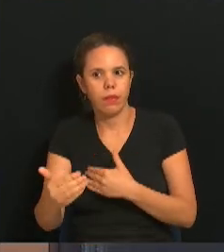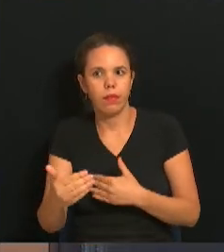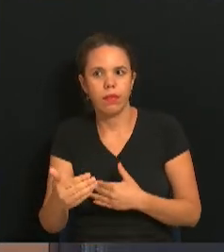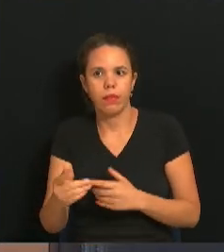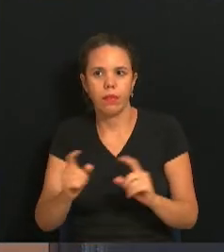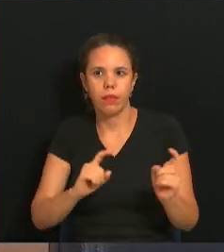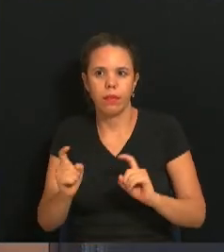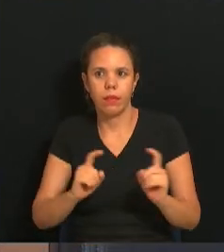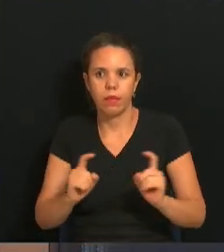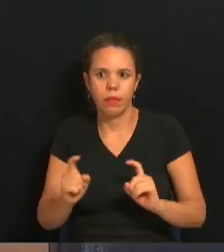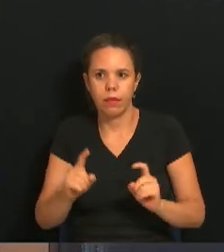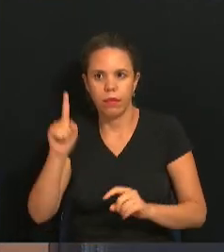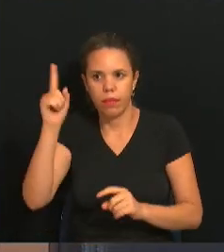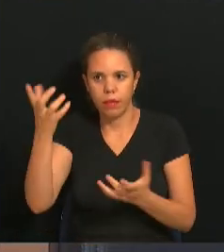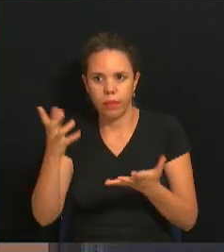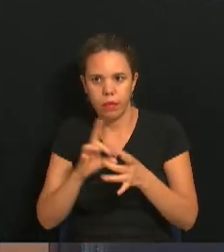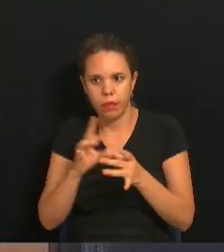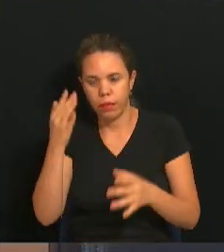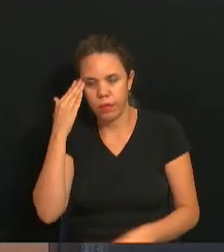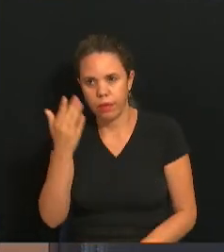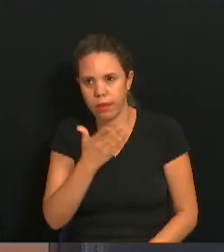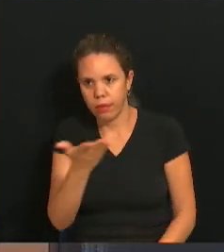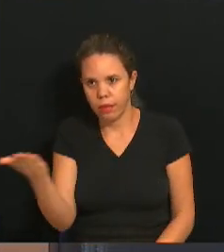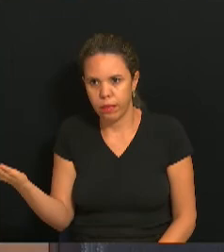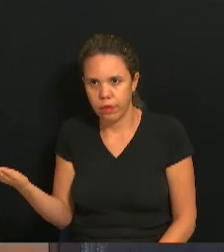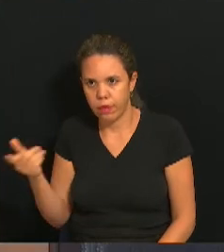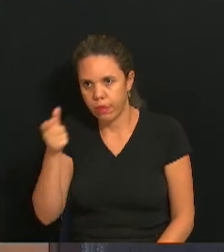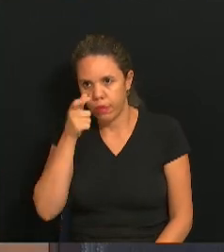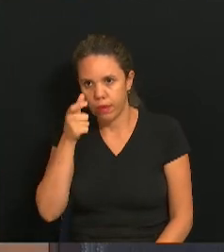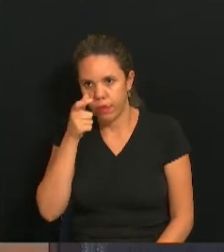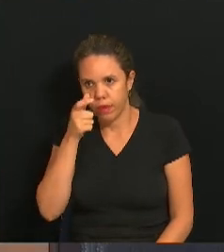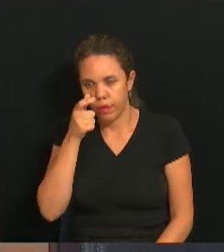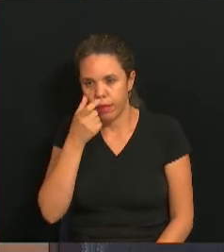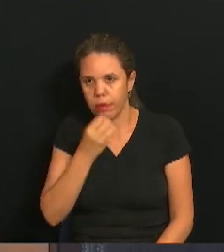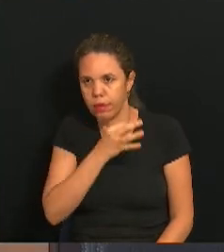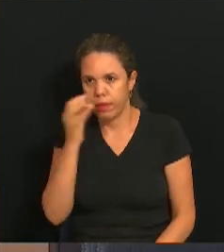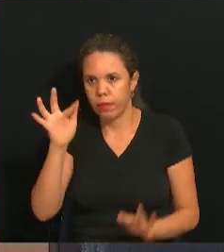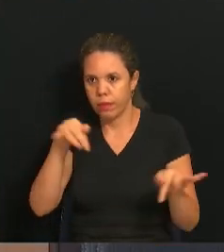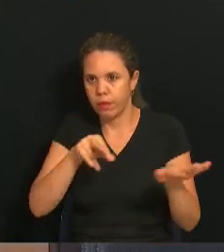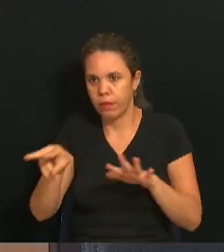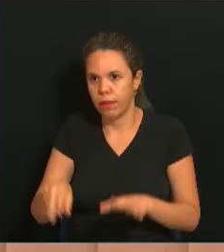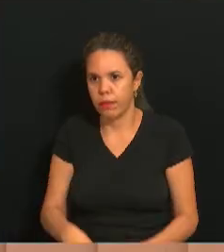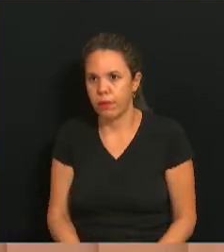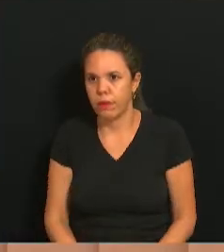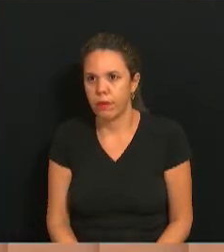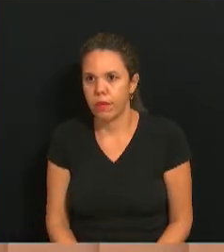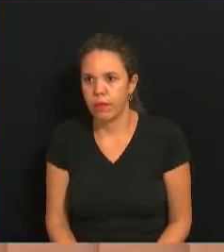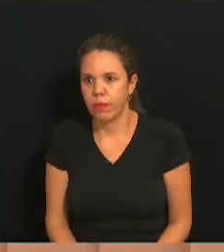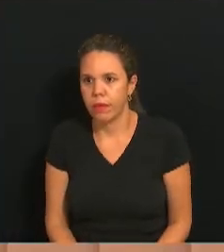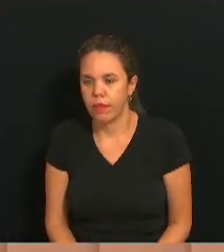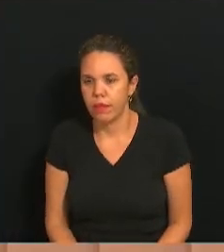reunião, se Deus quiser. Muito obrigado a todos que nos assistiram e um ótimo final de semana.